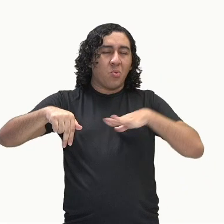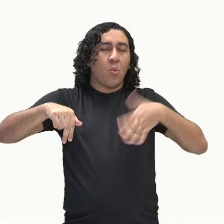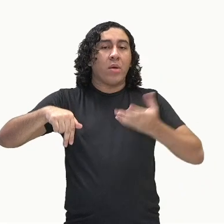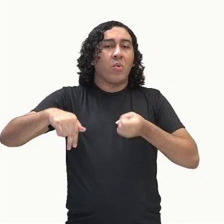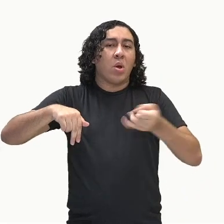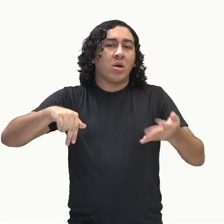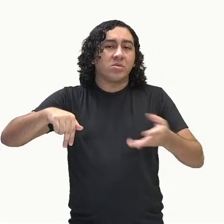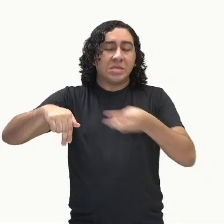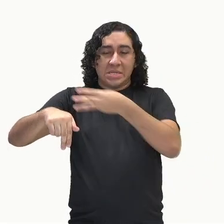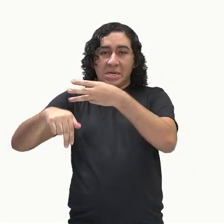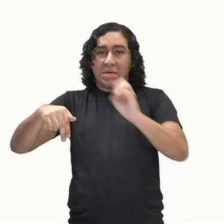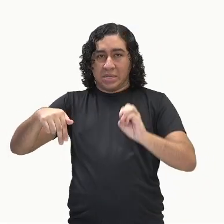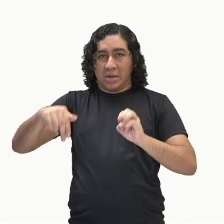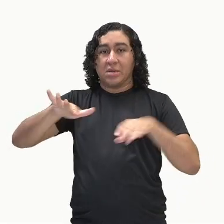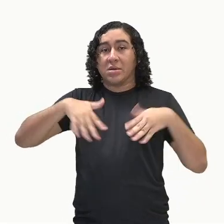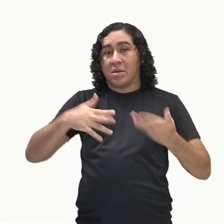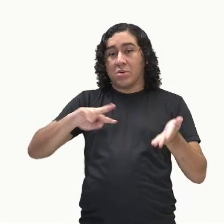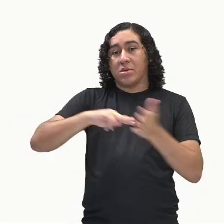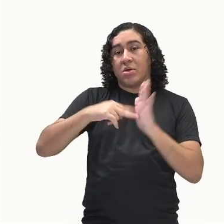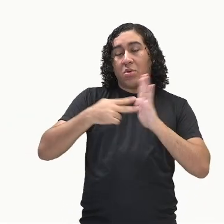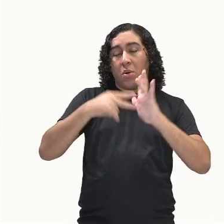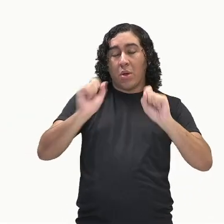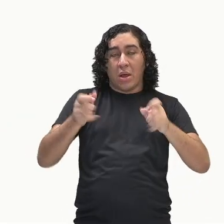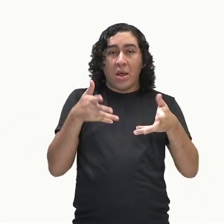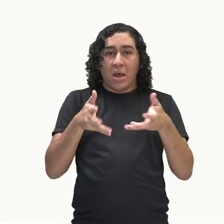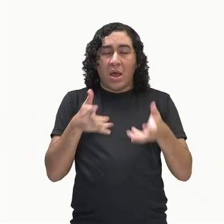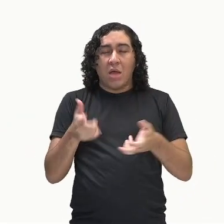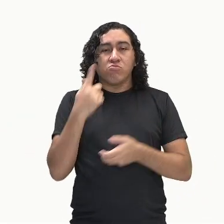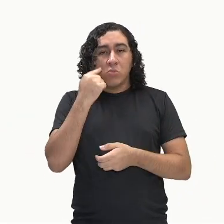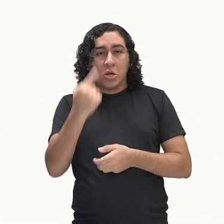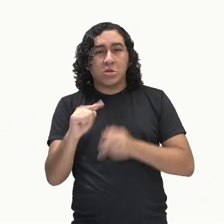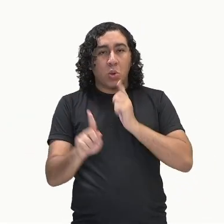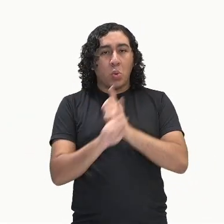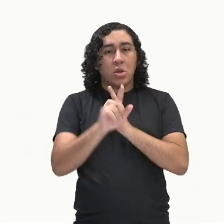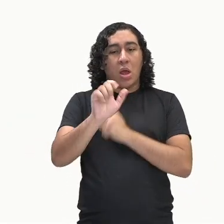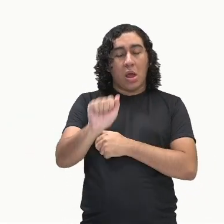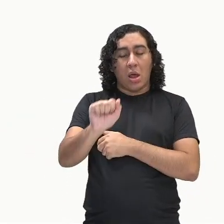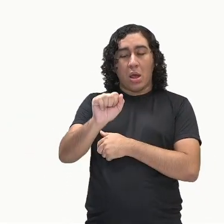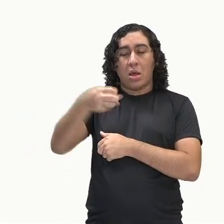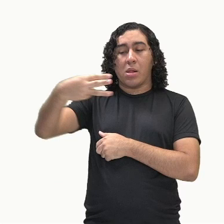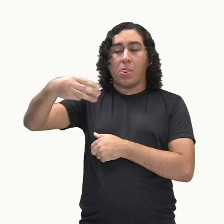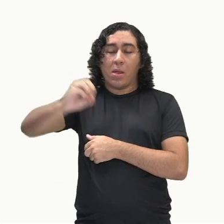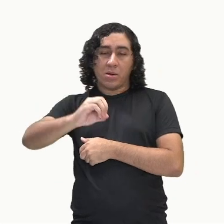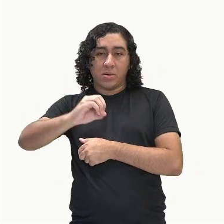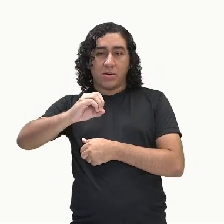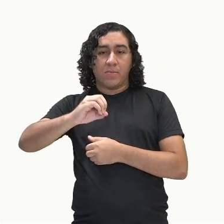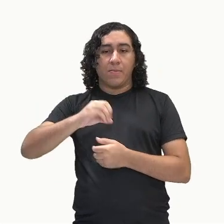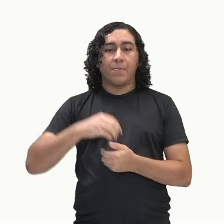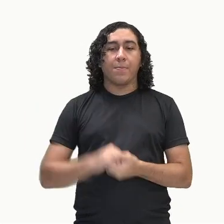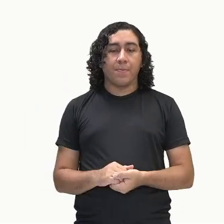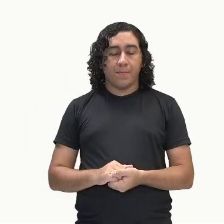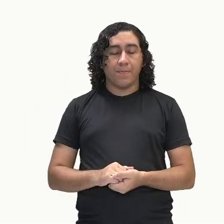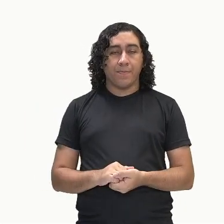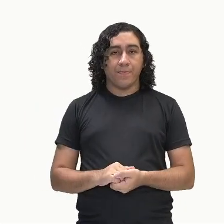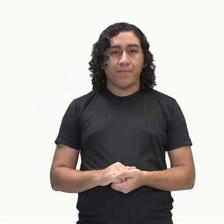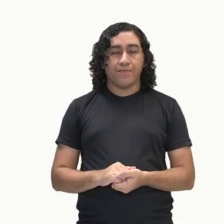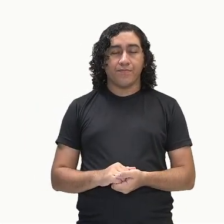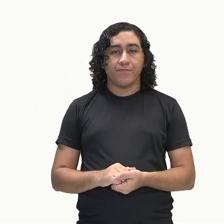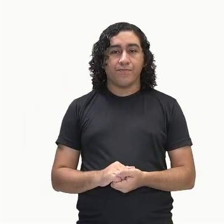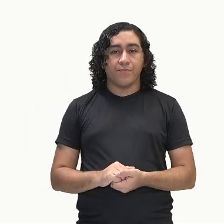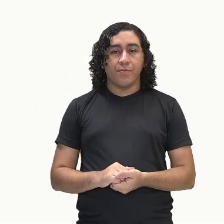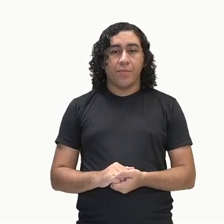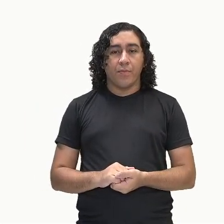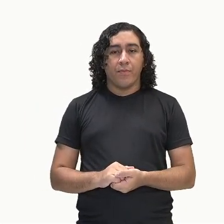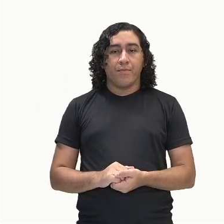termos são? São 30, porque ele quer que a gente encontre o 30º. Então, significa que essa sequência tem 30